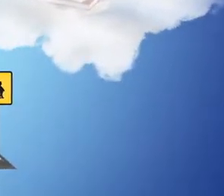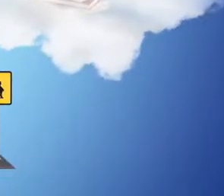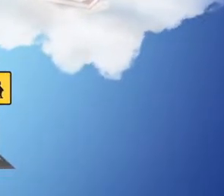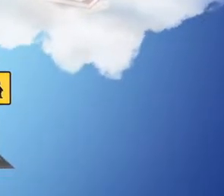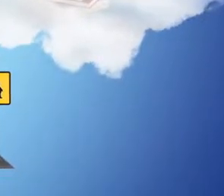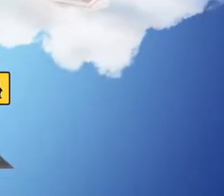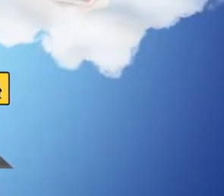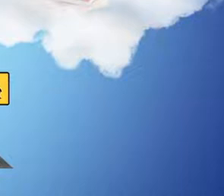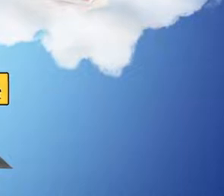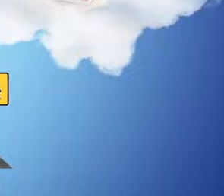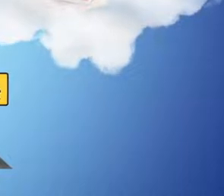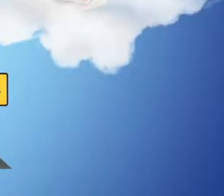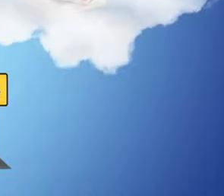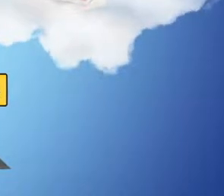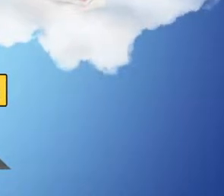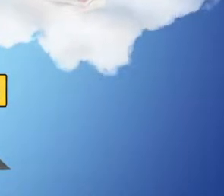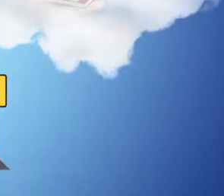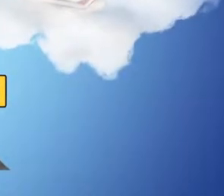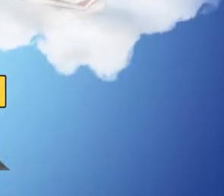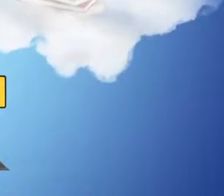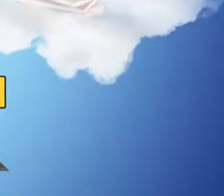E aí